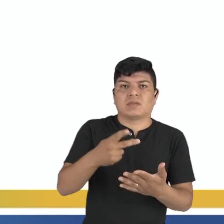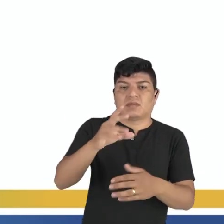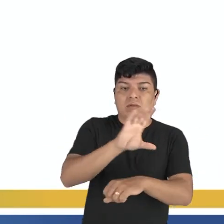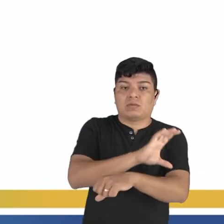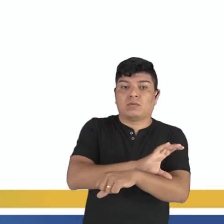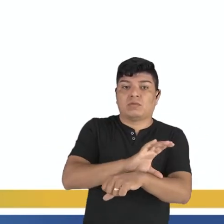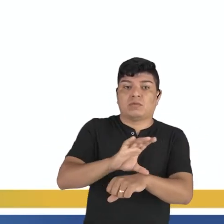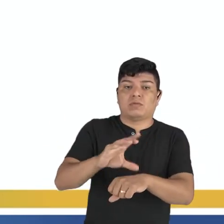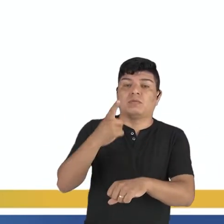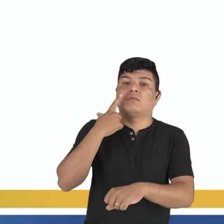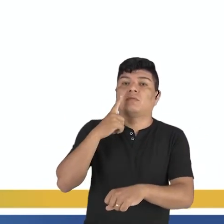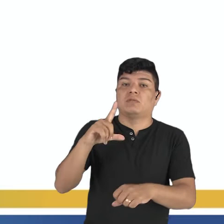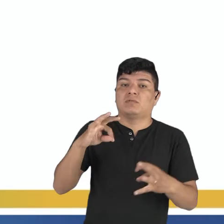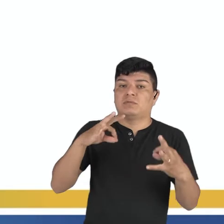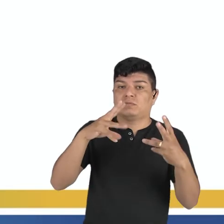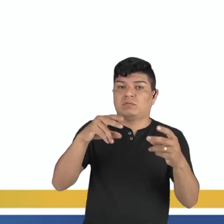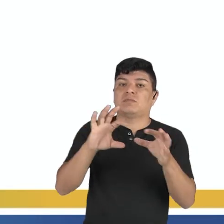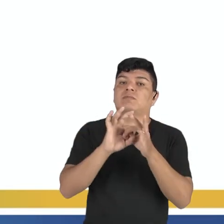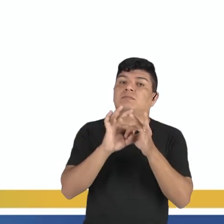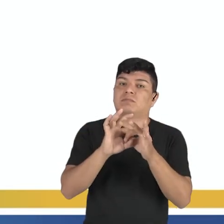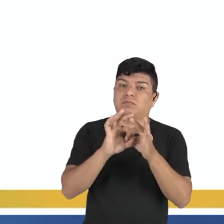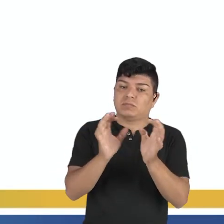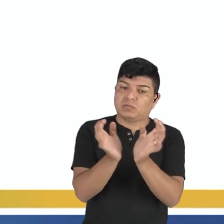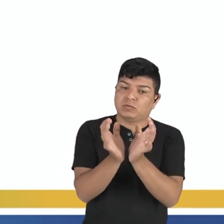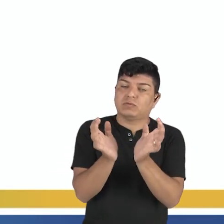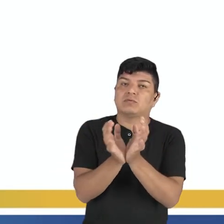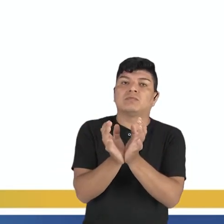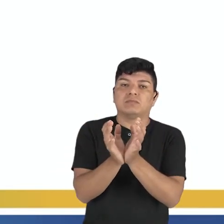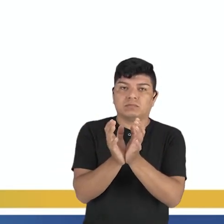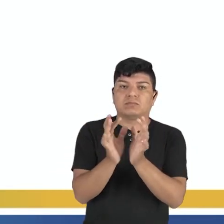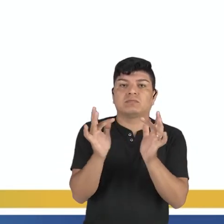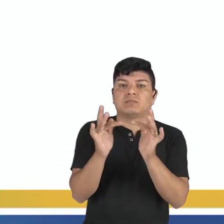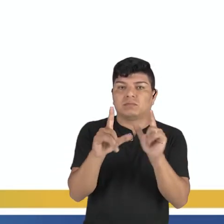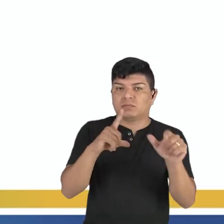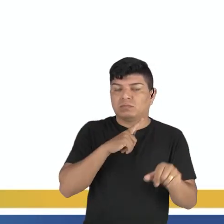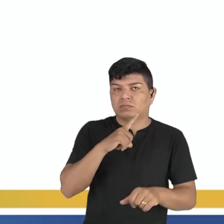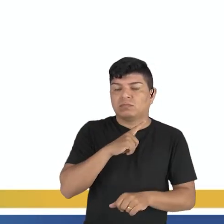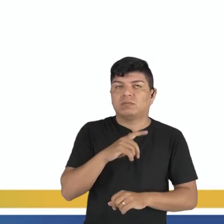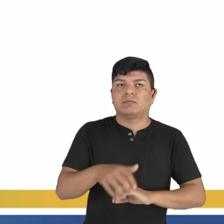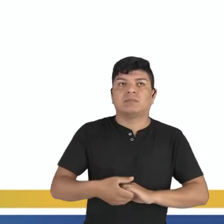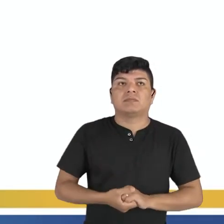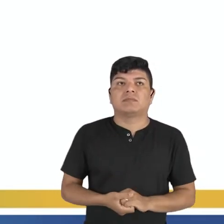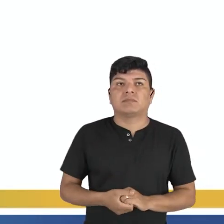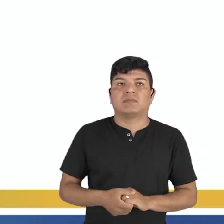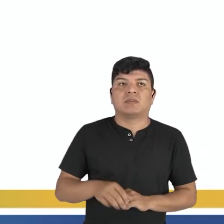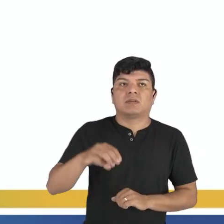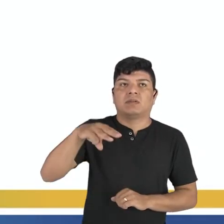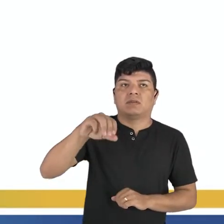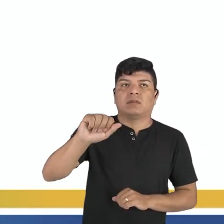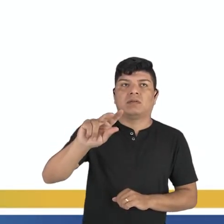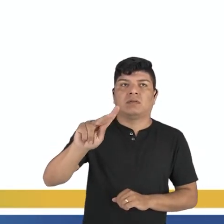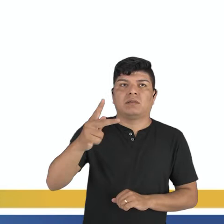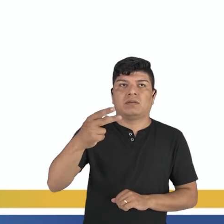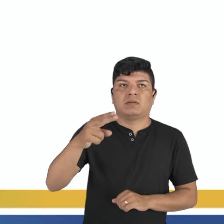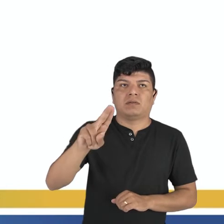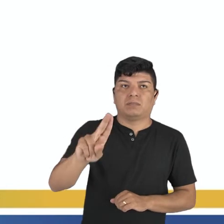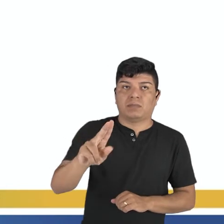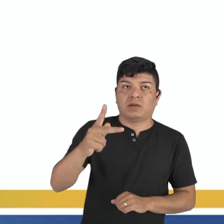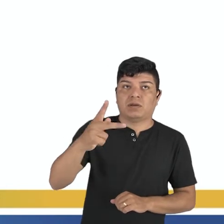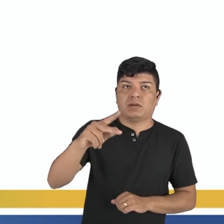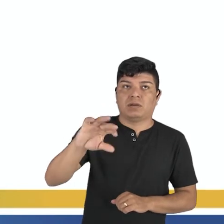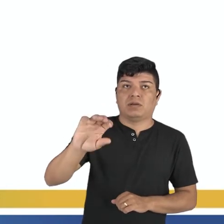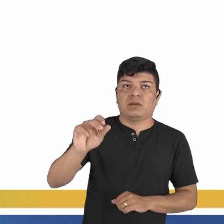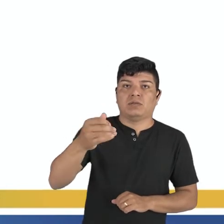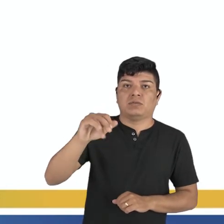com língua é toda uma sinonimia, todo um conjunto que tem relação com o outro. Machu Picchu é uma das obras arquitetônicas de